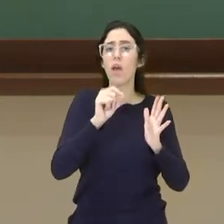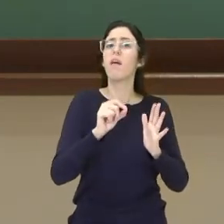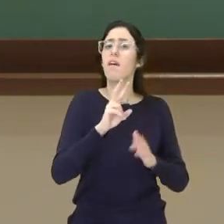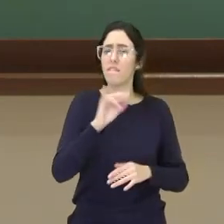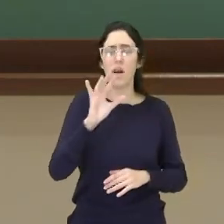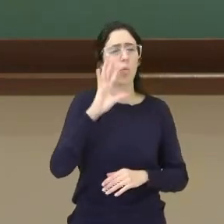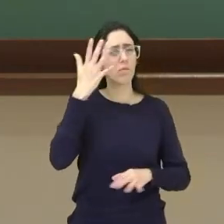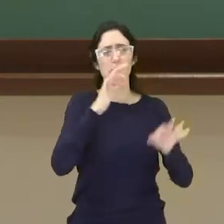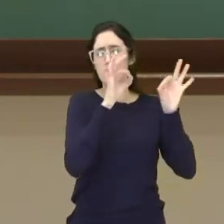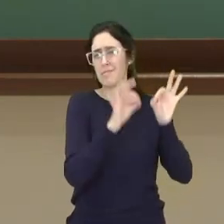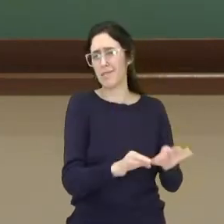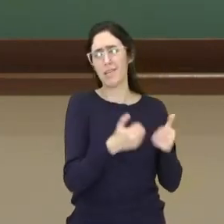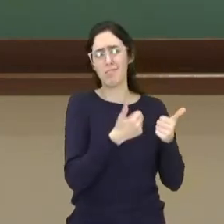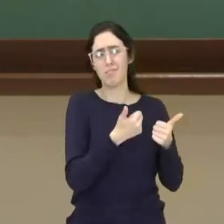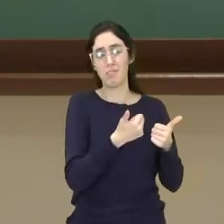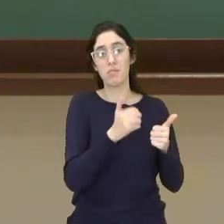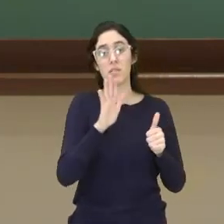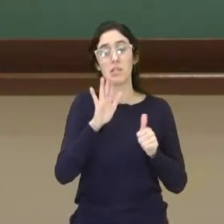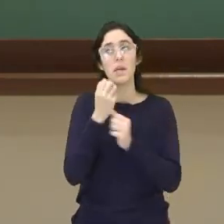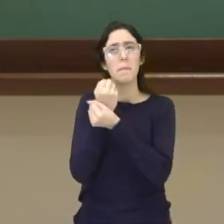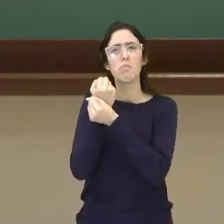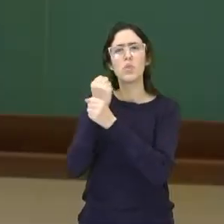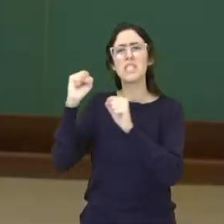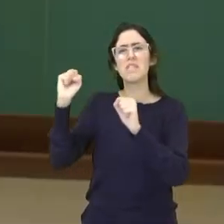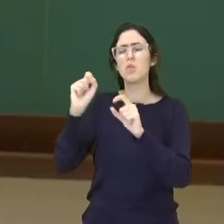evento impossível, eu preciso pensar um pouco diferente.